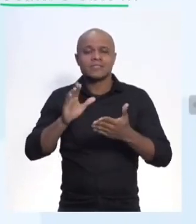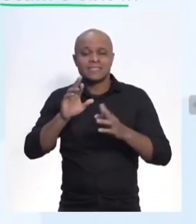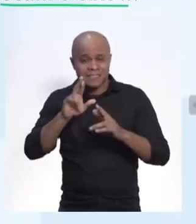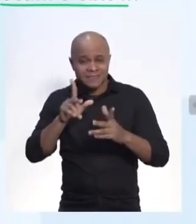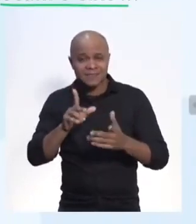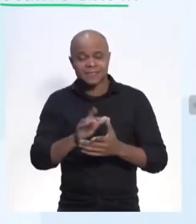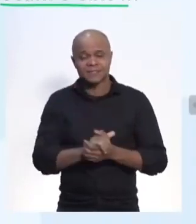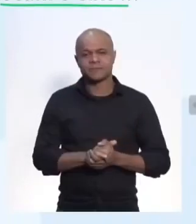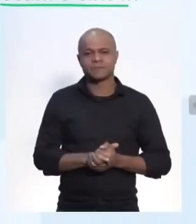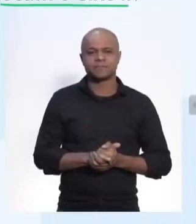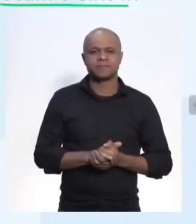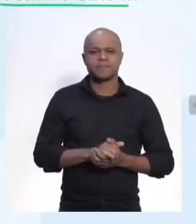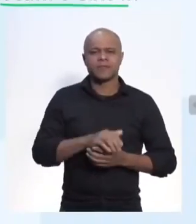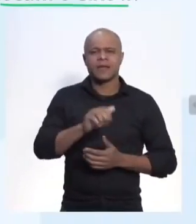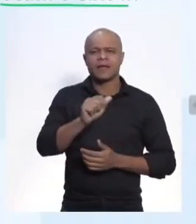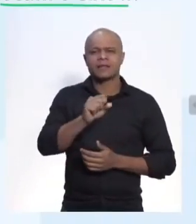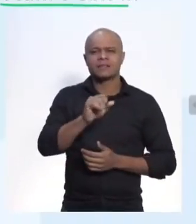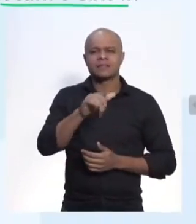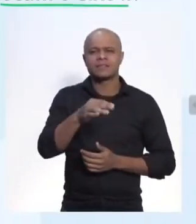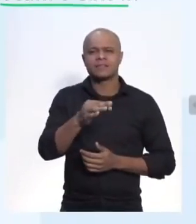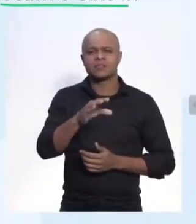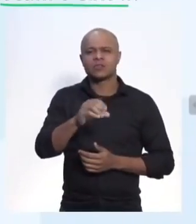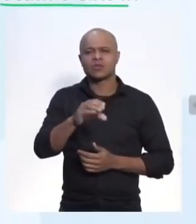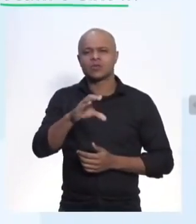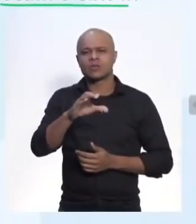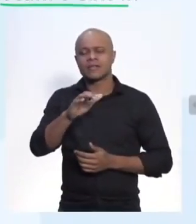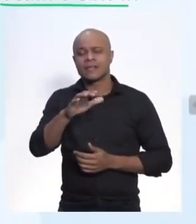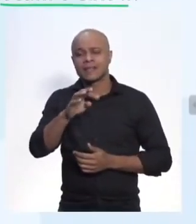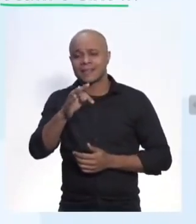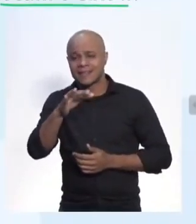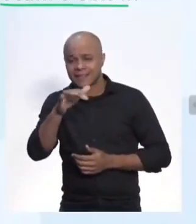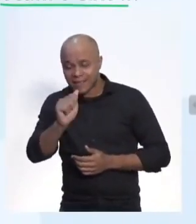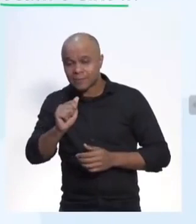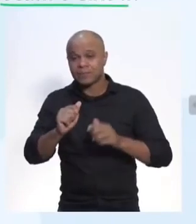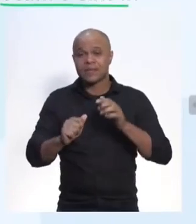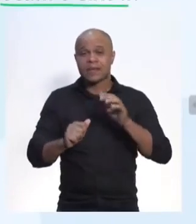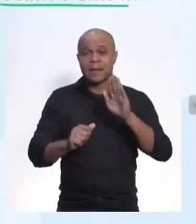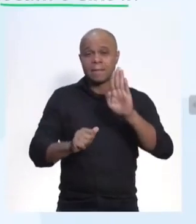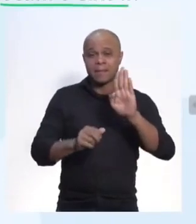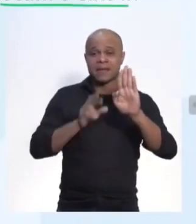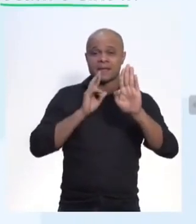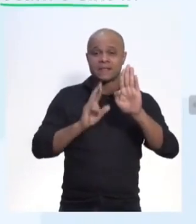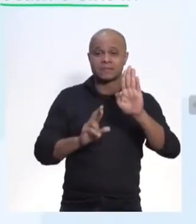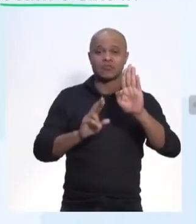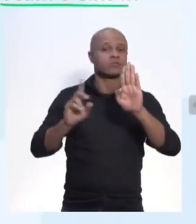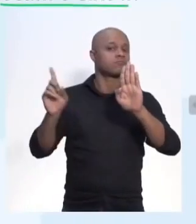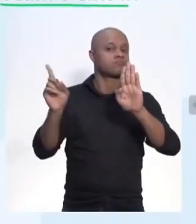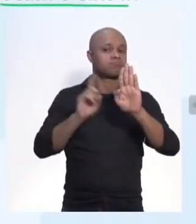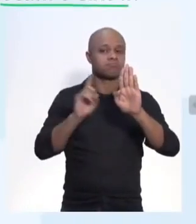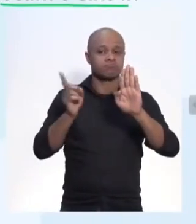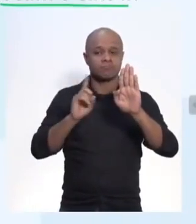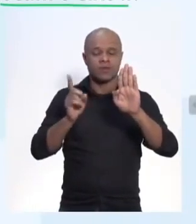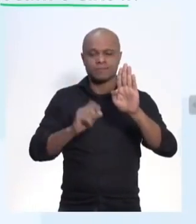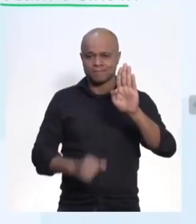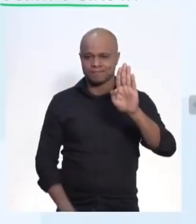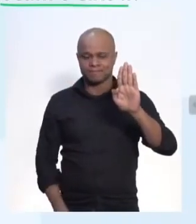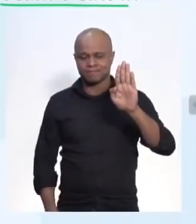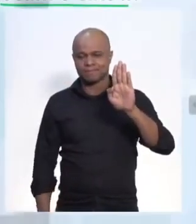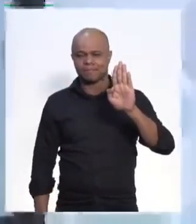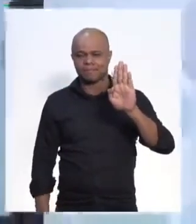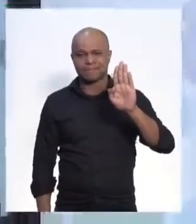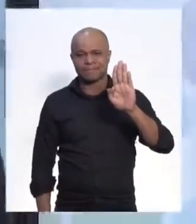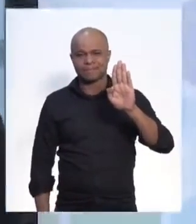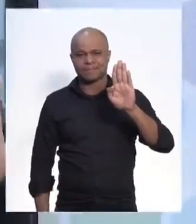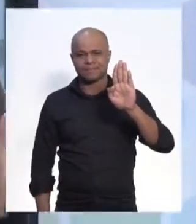Então realmente elas não tocam o eixo x. Toda função exponencial do tipo a elevado a x